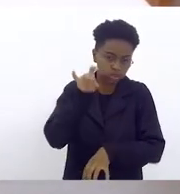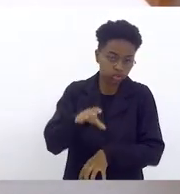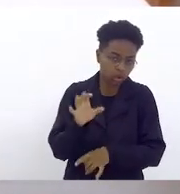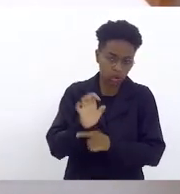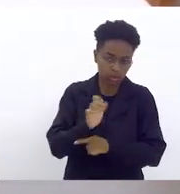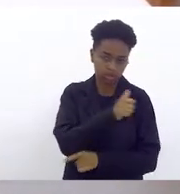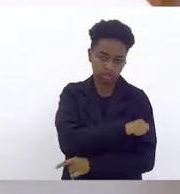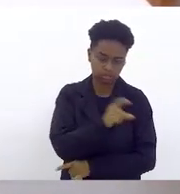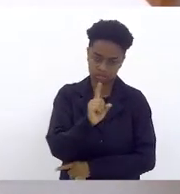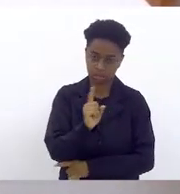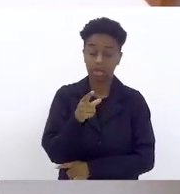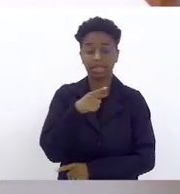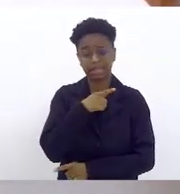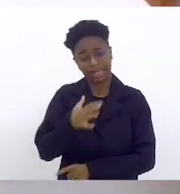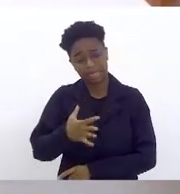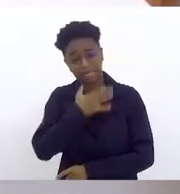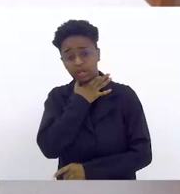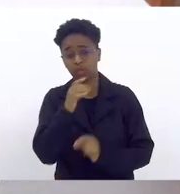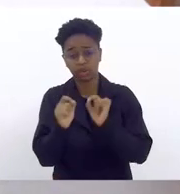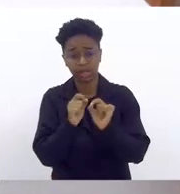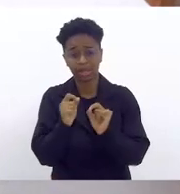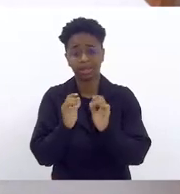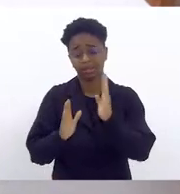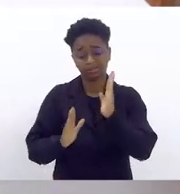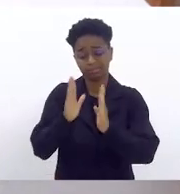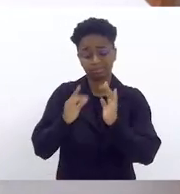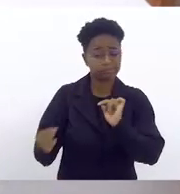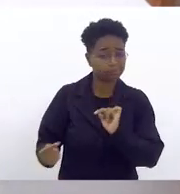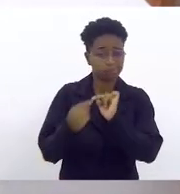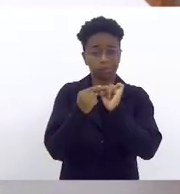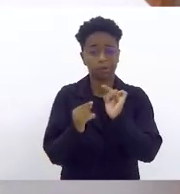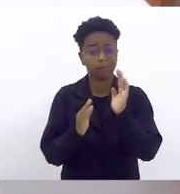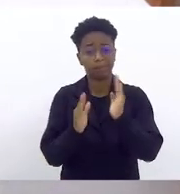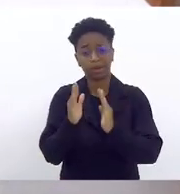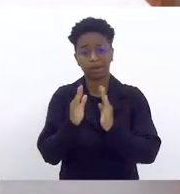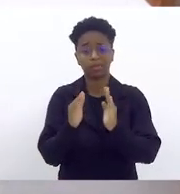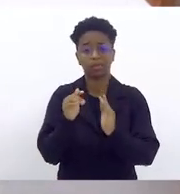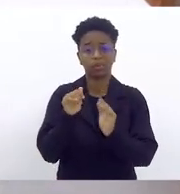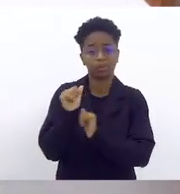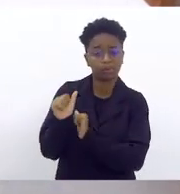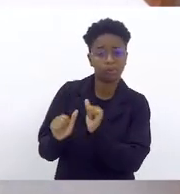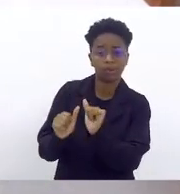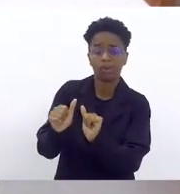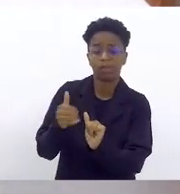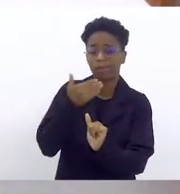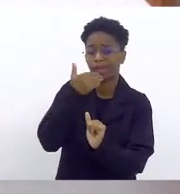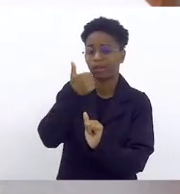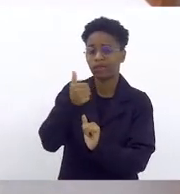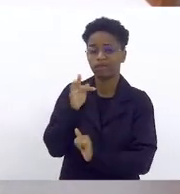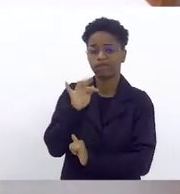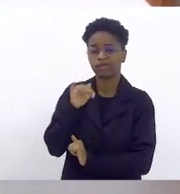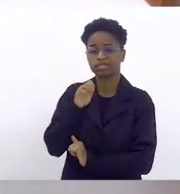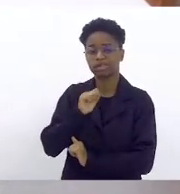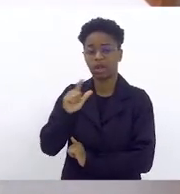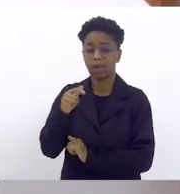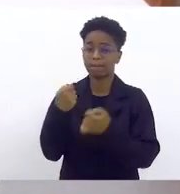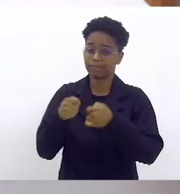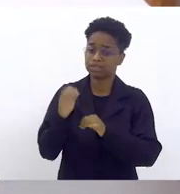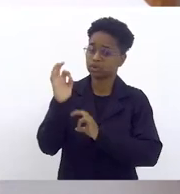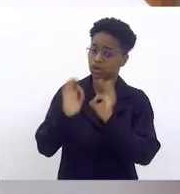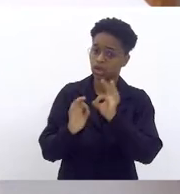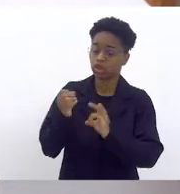e a crise fiscal que combinou com regime de recuperação fiscal exigia que nós pudéssemos projetar um novo estado em um estado que precisa